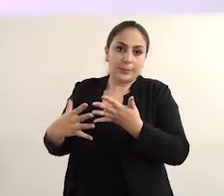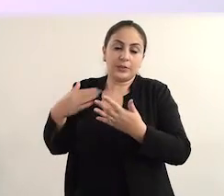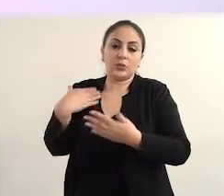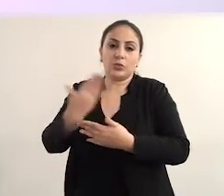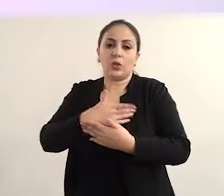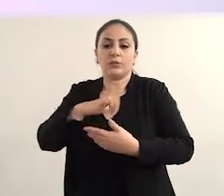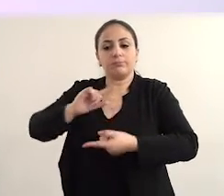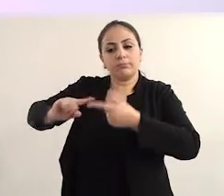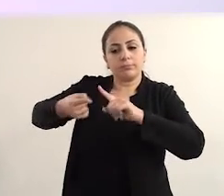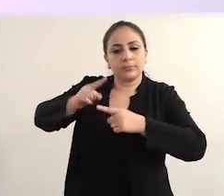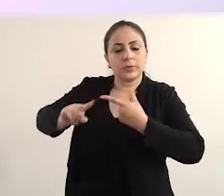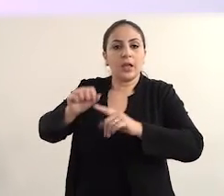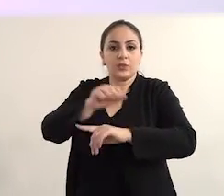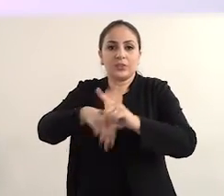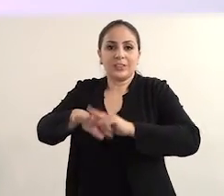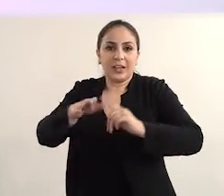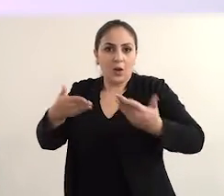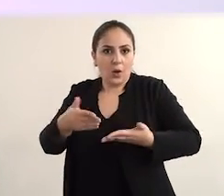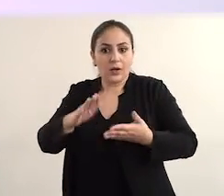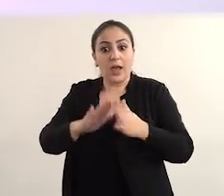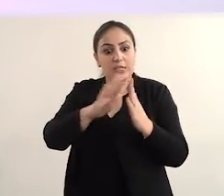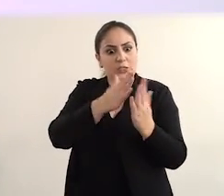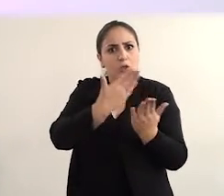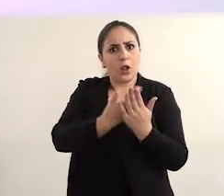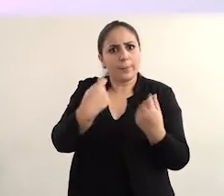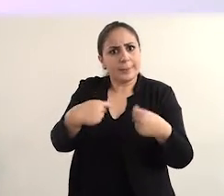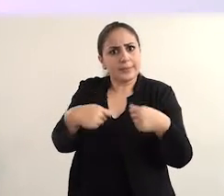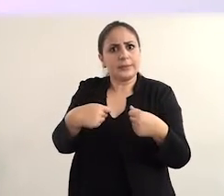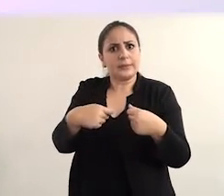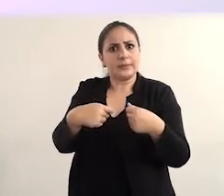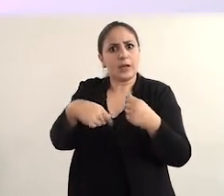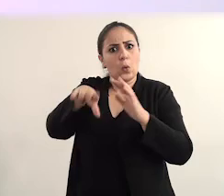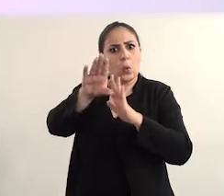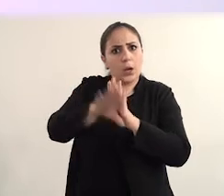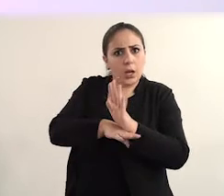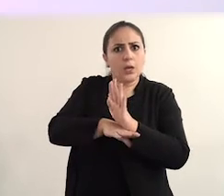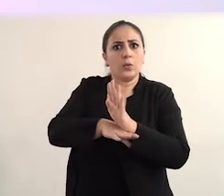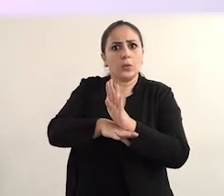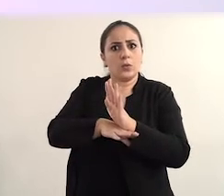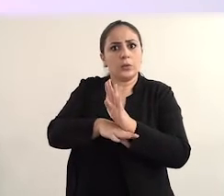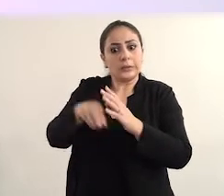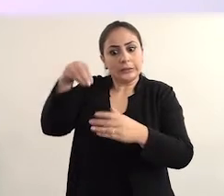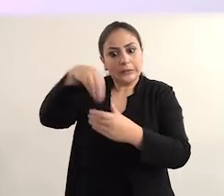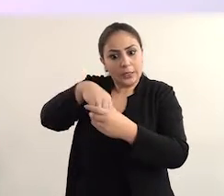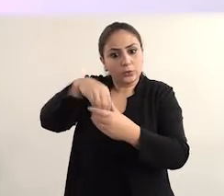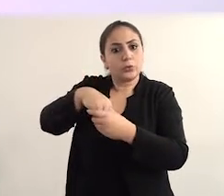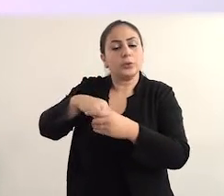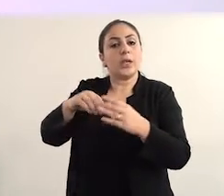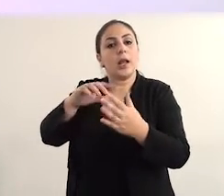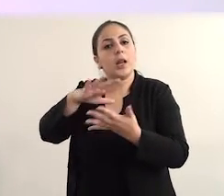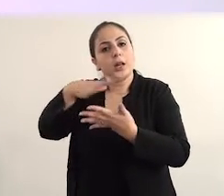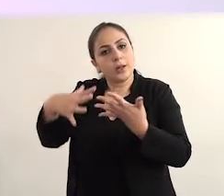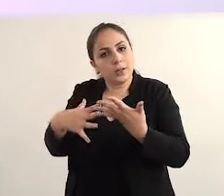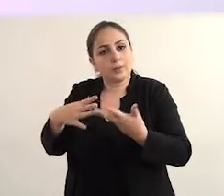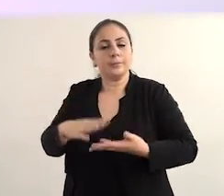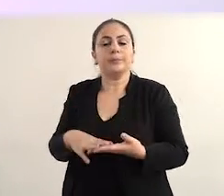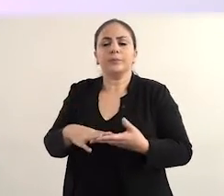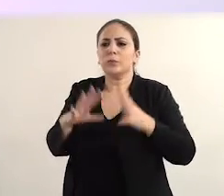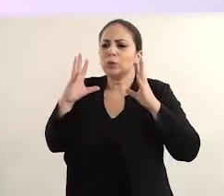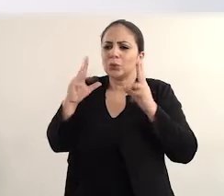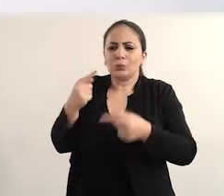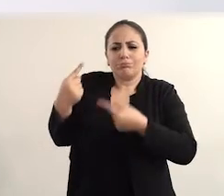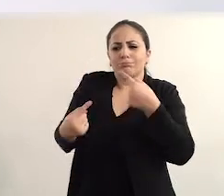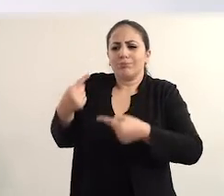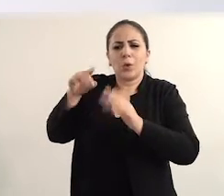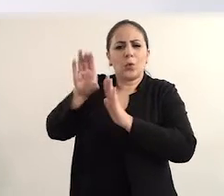está tendo essa discussão na sociedade agora, que as escolas terão de implementar Libras nos seus currículos, né? E toda essa discussão